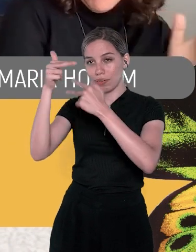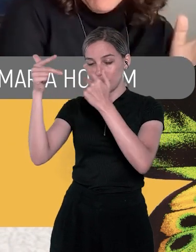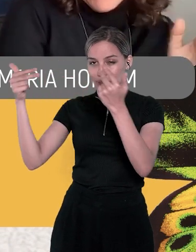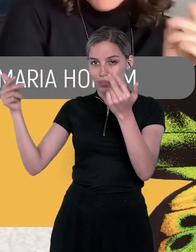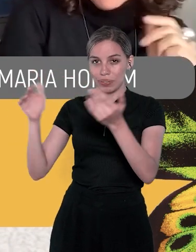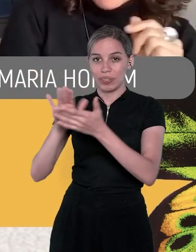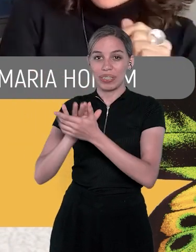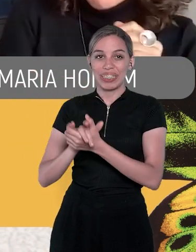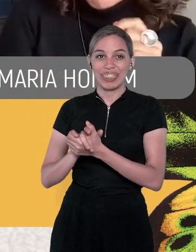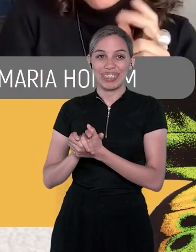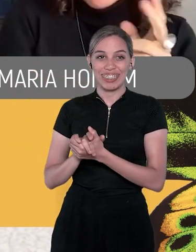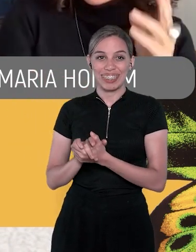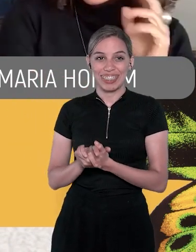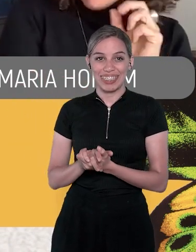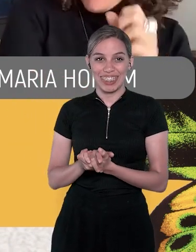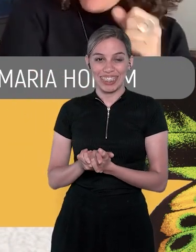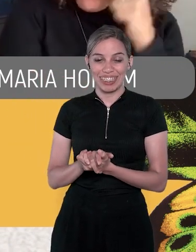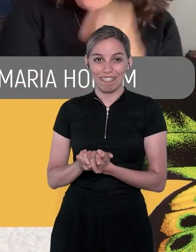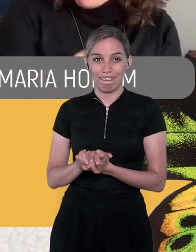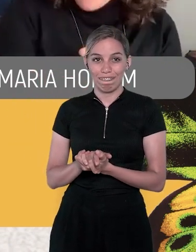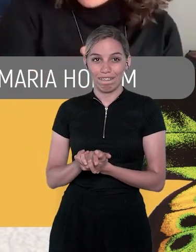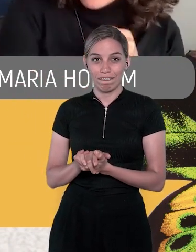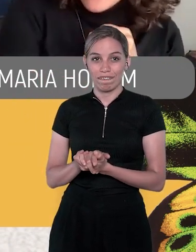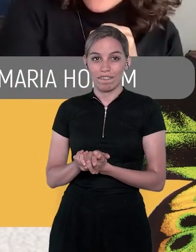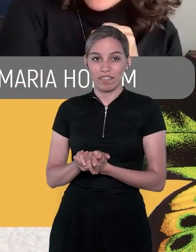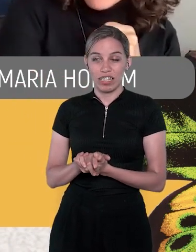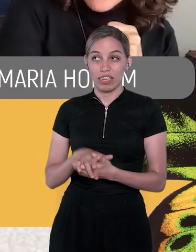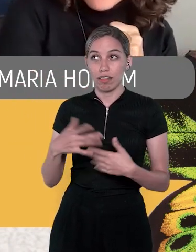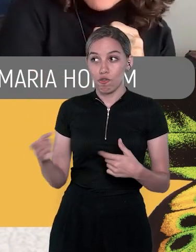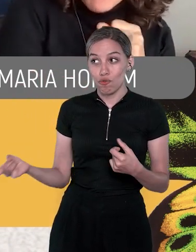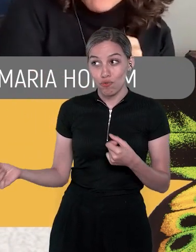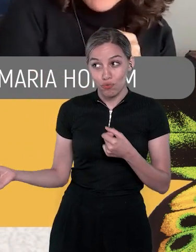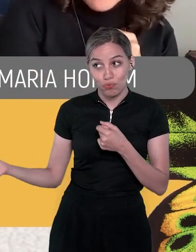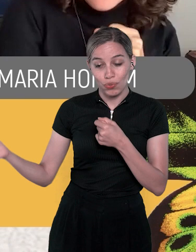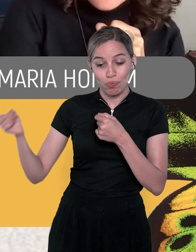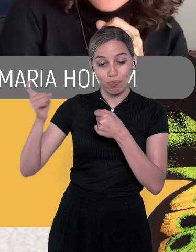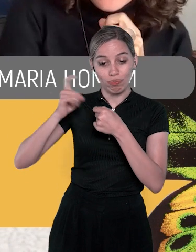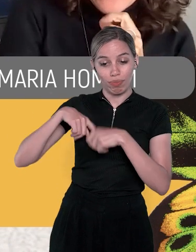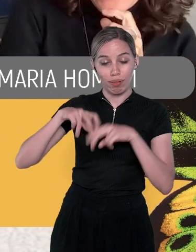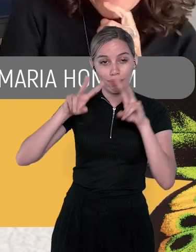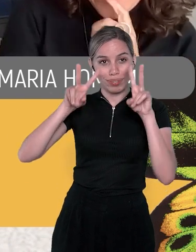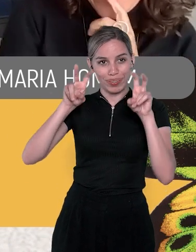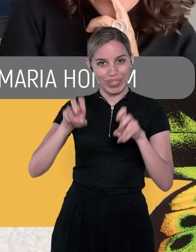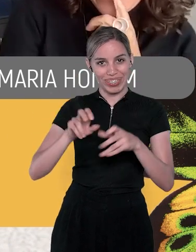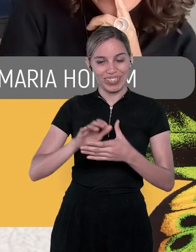verbo que eu adoro, e agora a gente aterra, Sérgio, vamos lá. Isso.